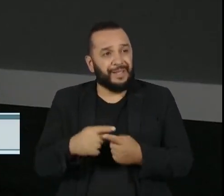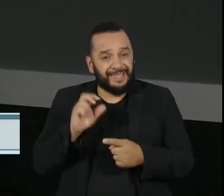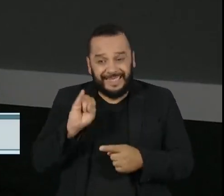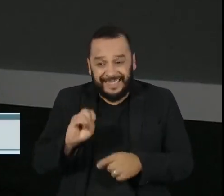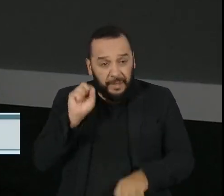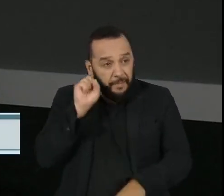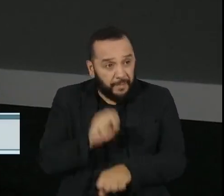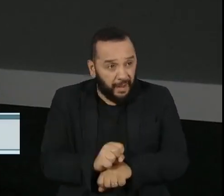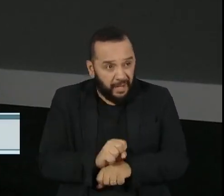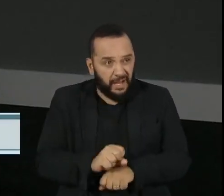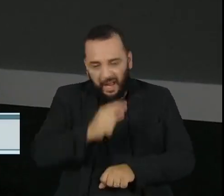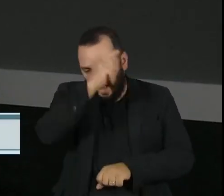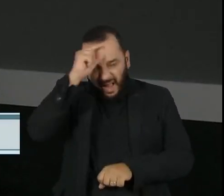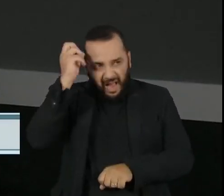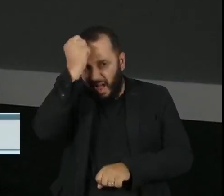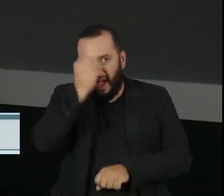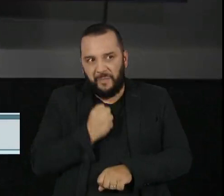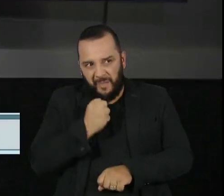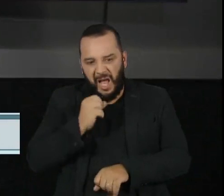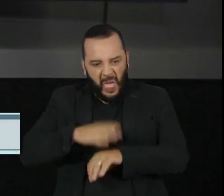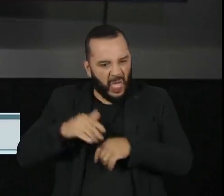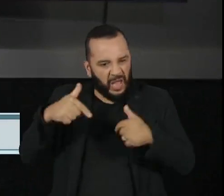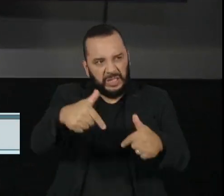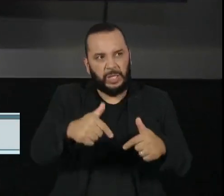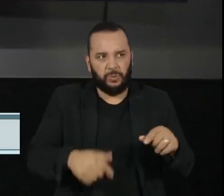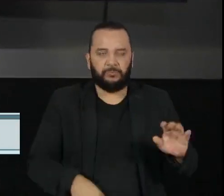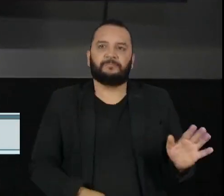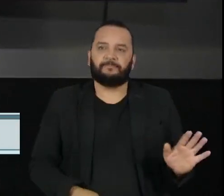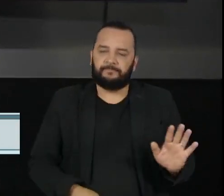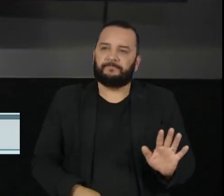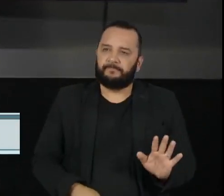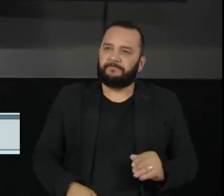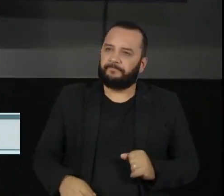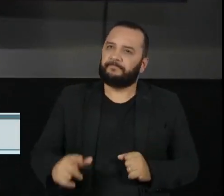Hamas que está ali. Como é que se avalia essa questão? A paralisia do